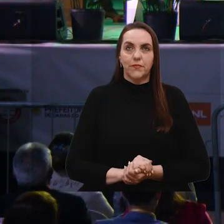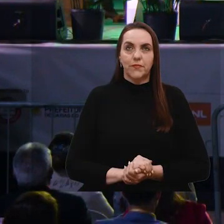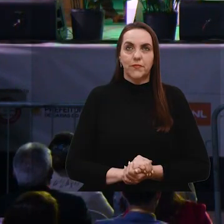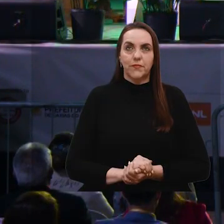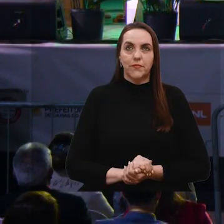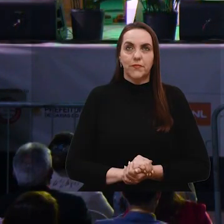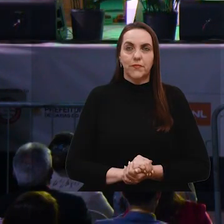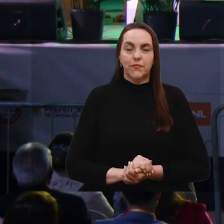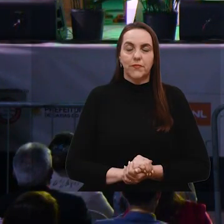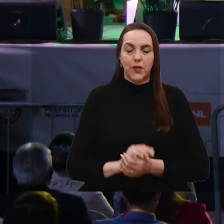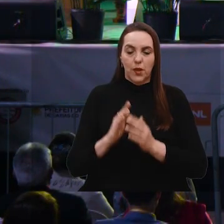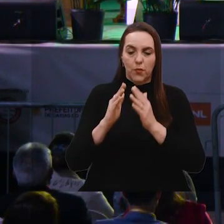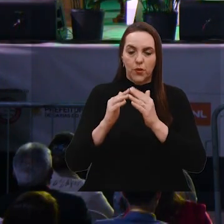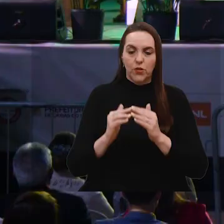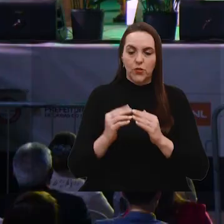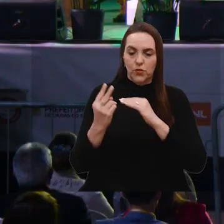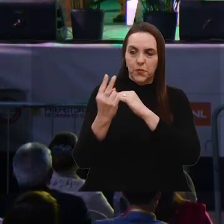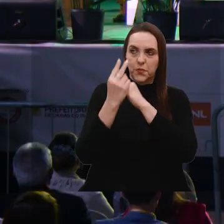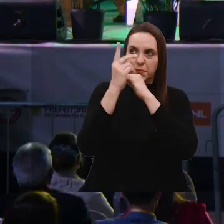Preciso de uma caneta.